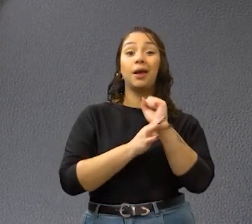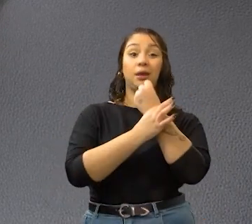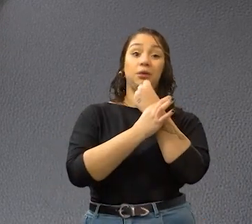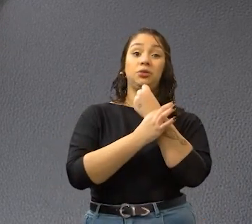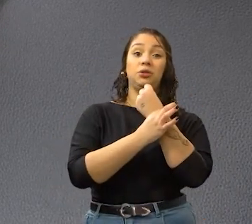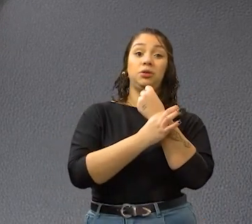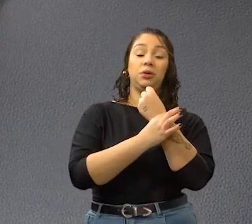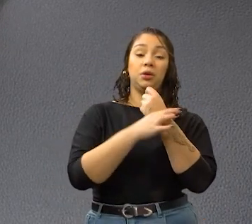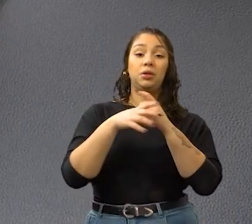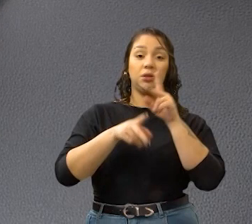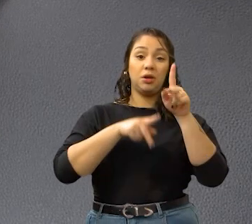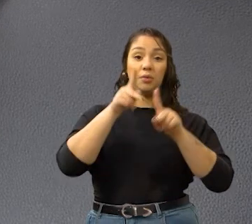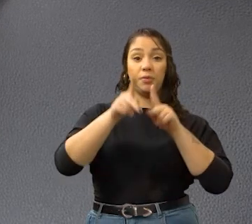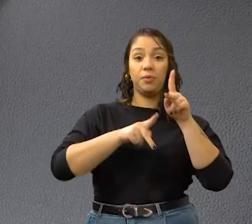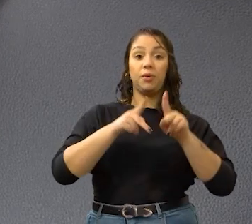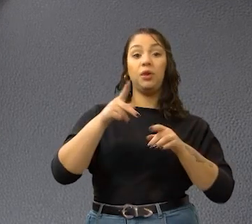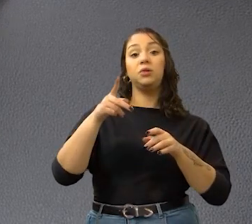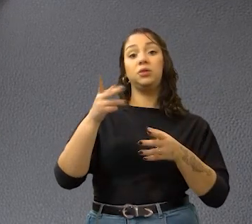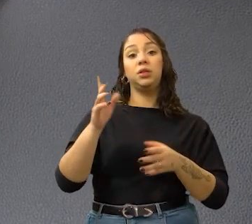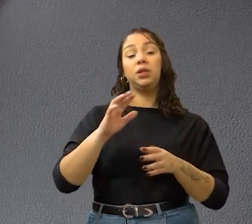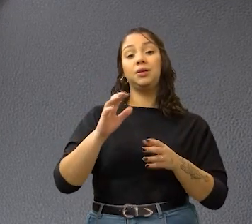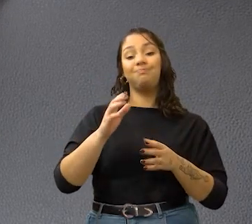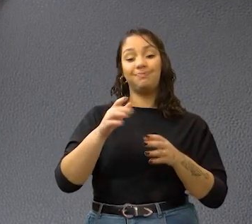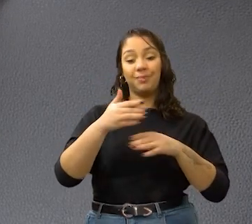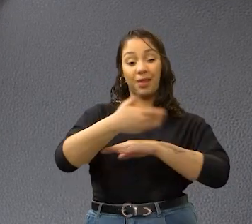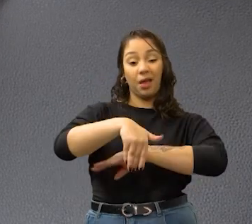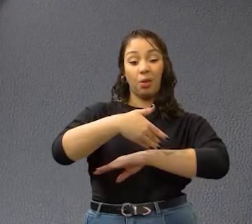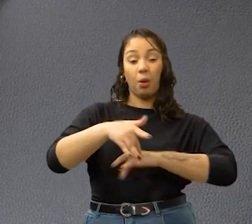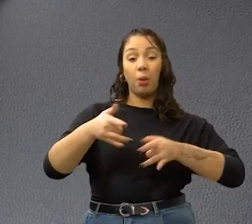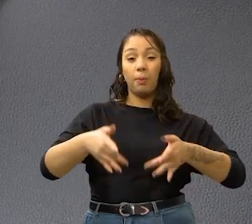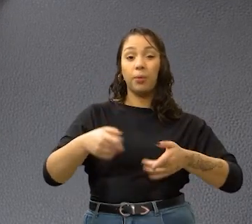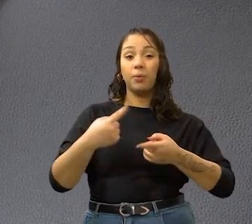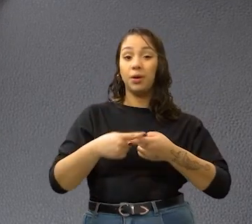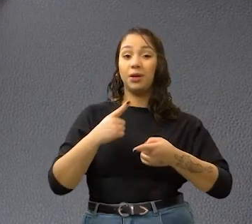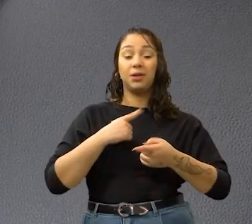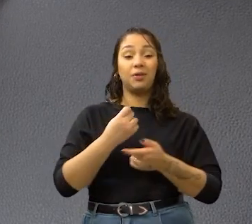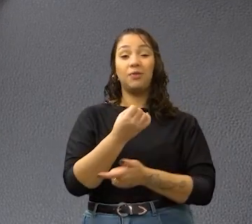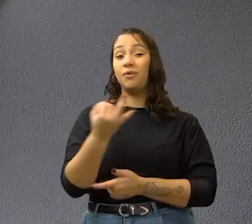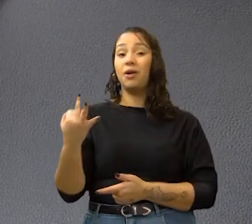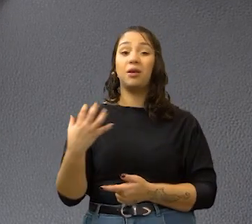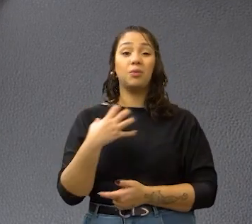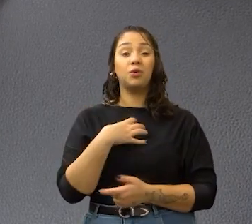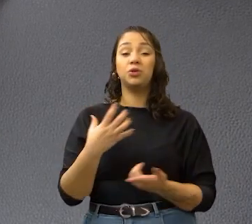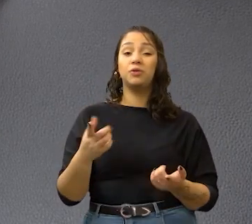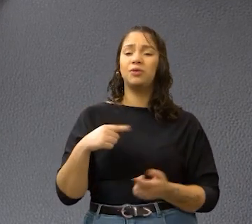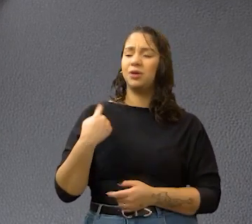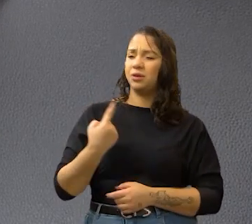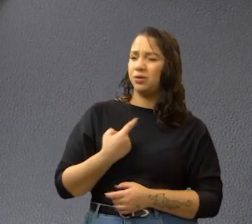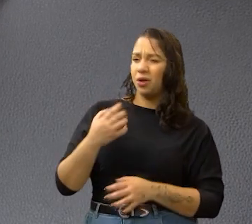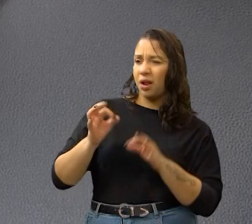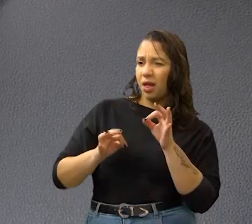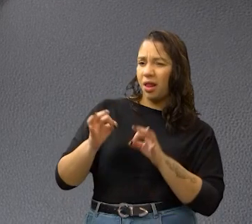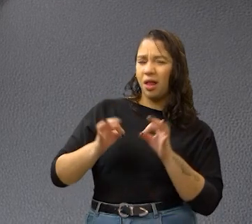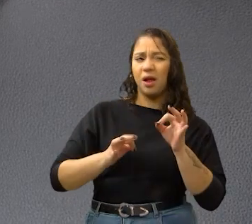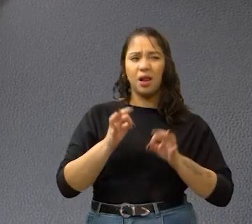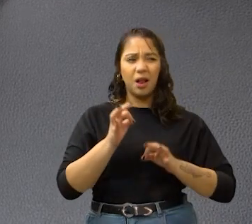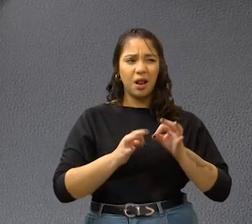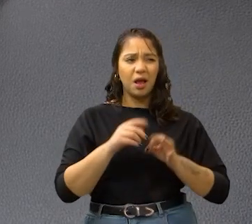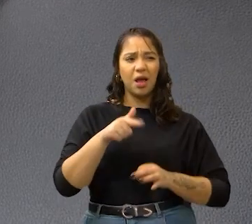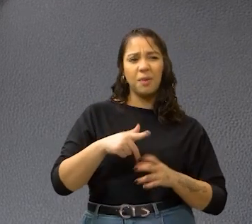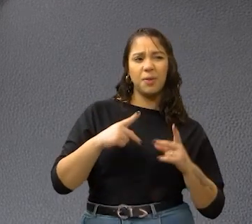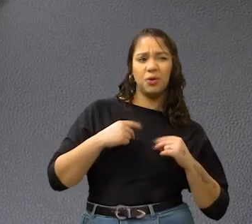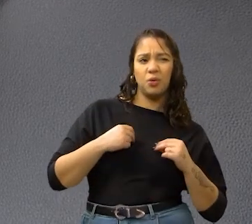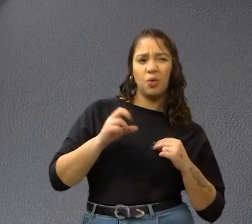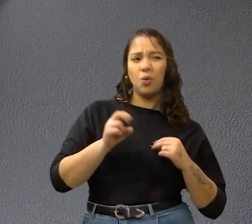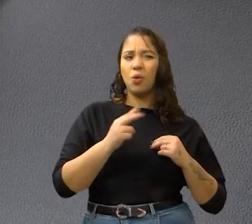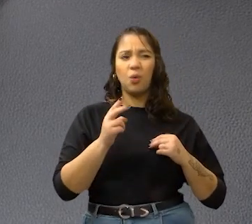dar garantia da população em situação de rua, que tem inúmeros motivos para estar ali, né? E não cabe a gente julgar se